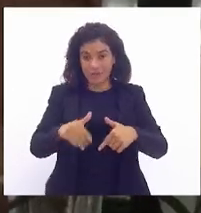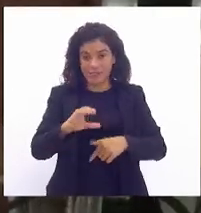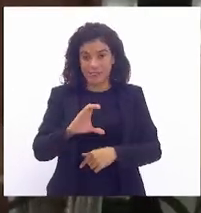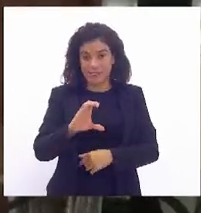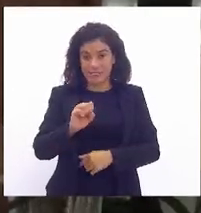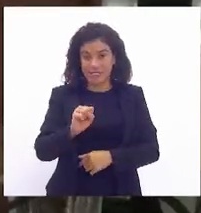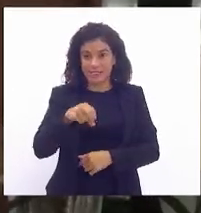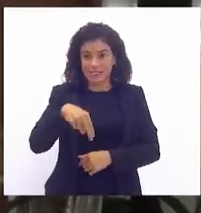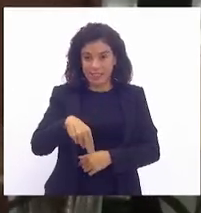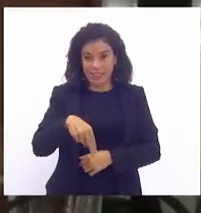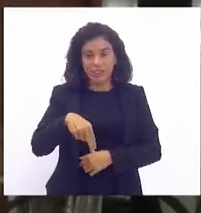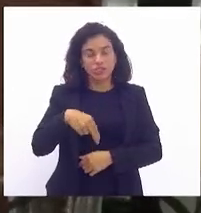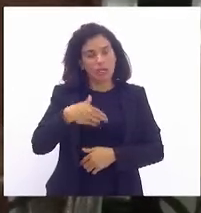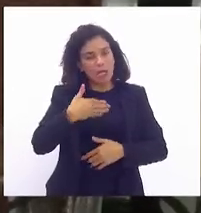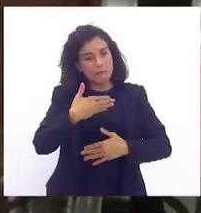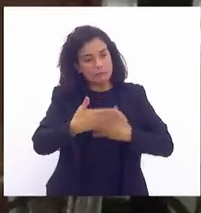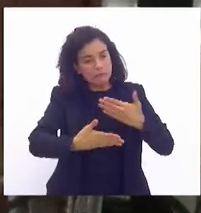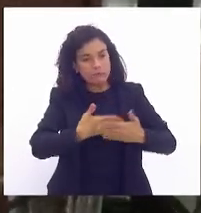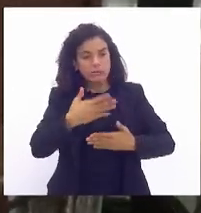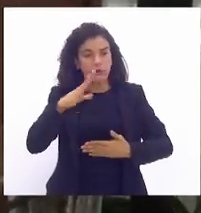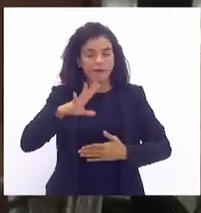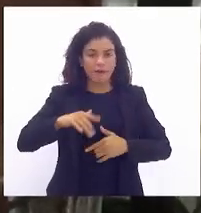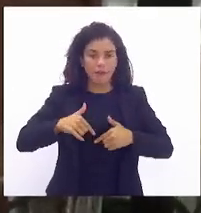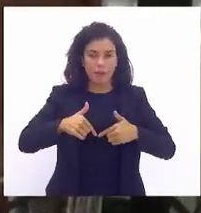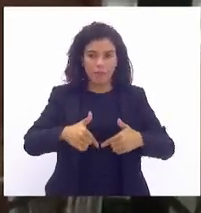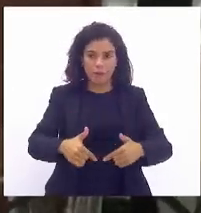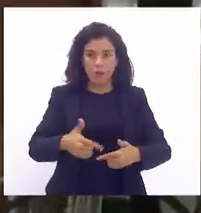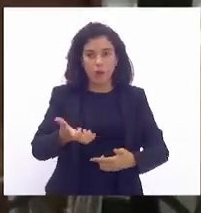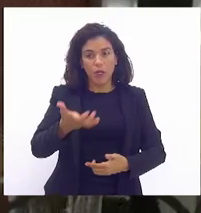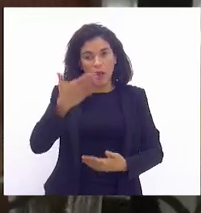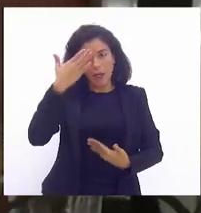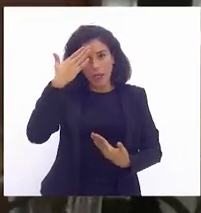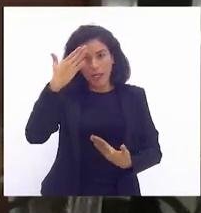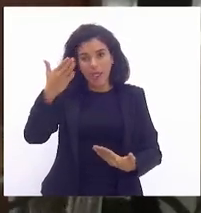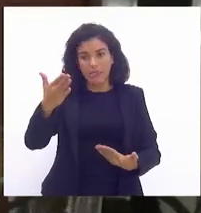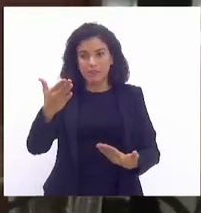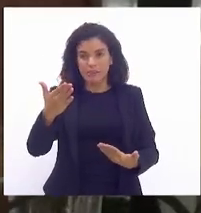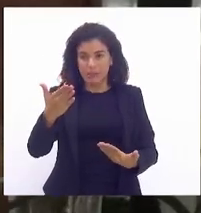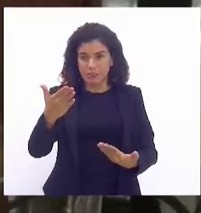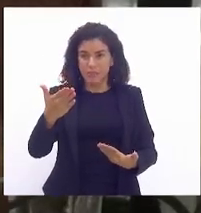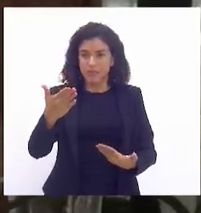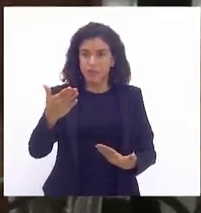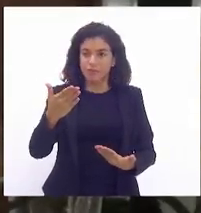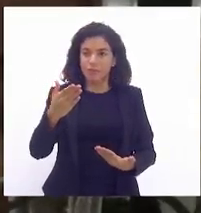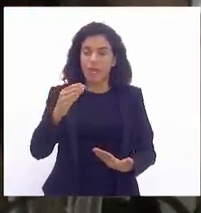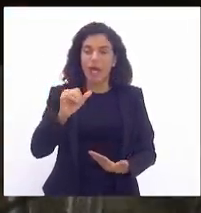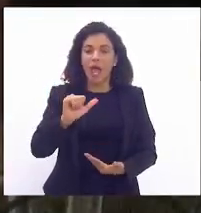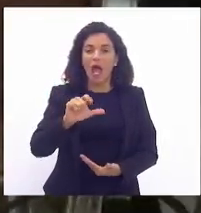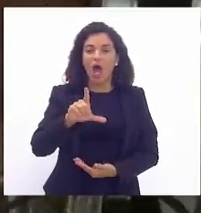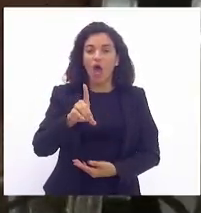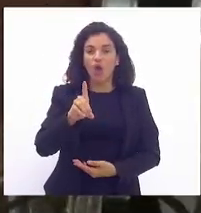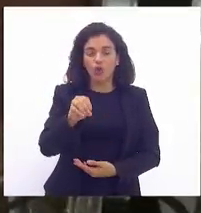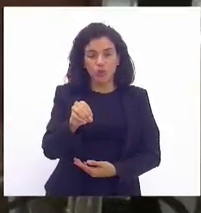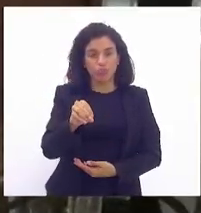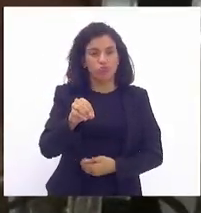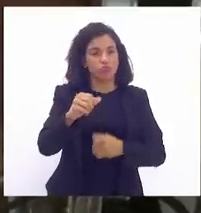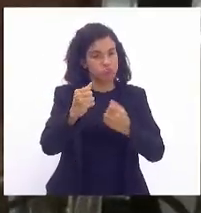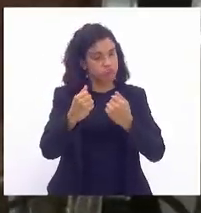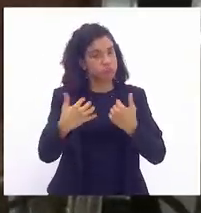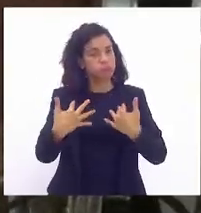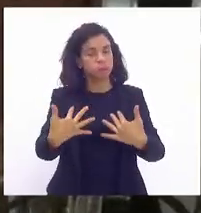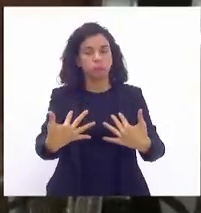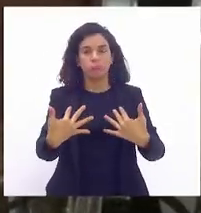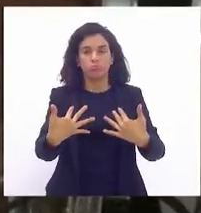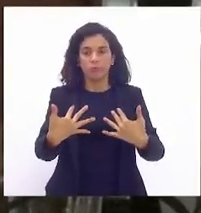vem tomando, quero aqui agradecer a presença do seu Aldo nessa audiência, que